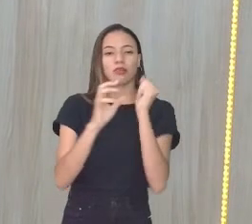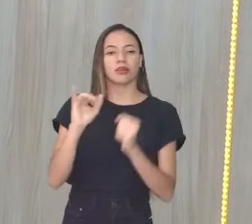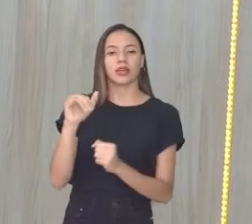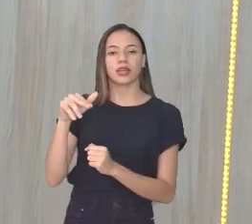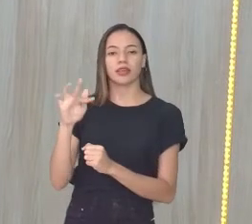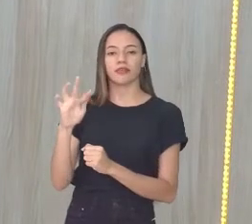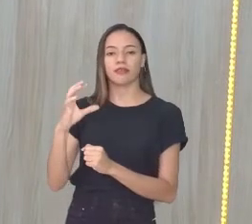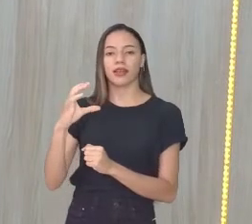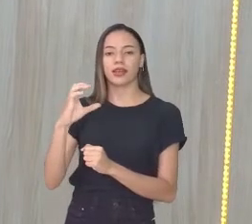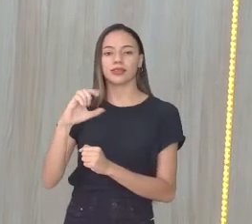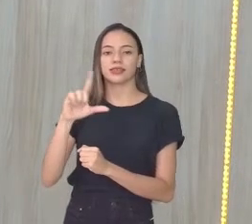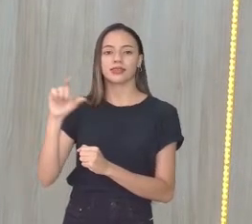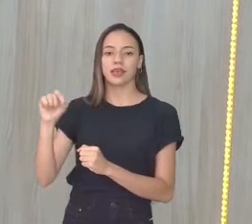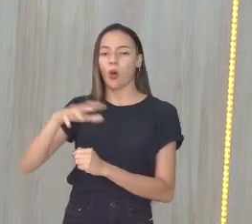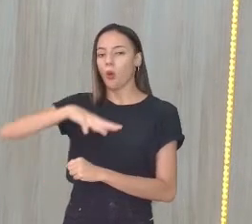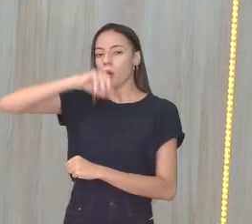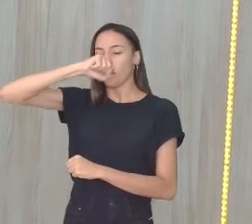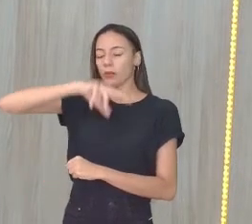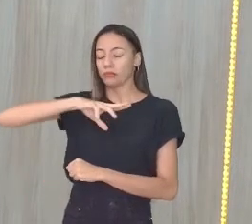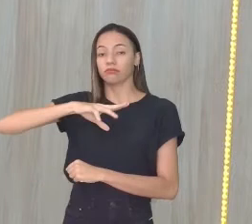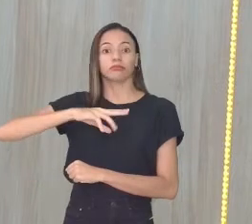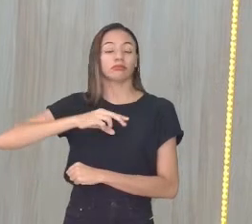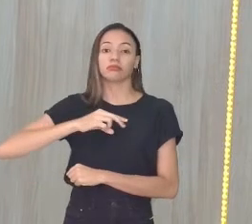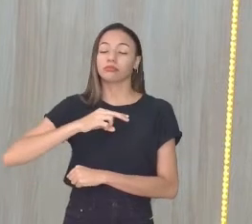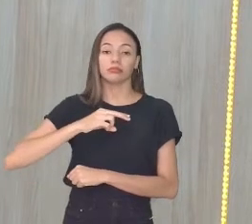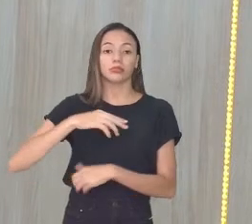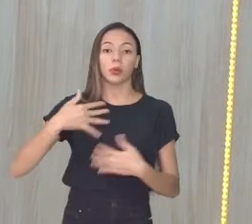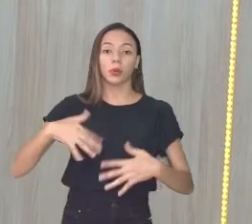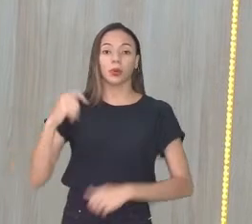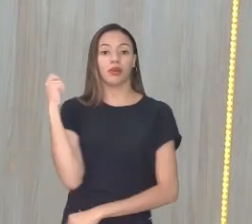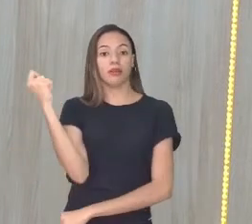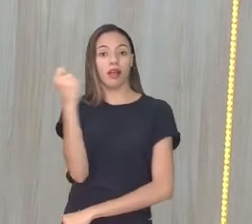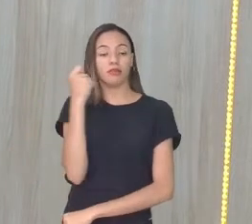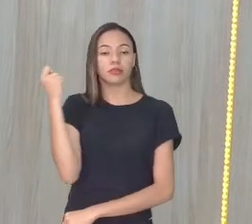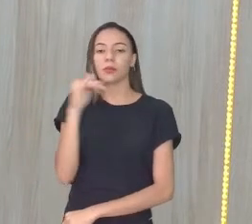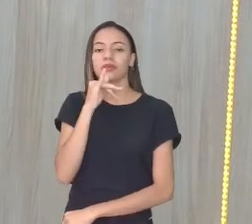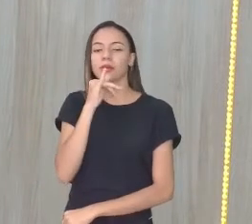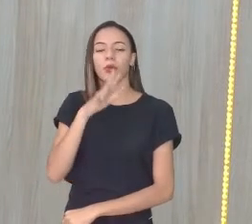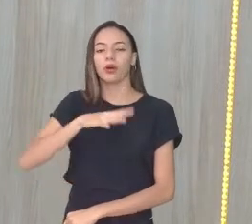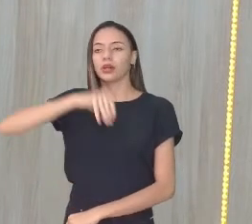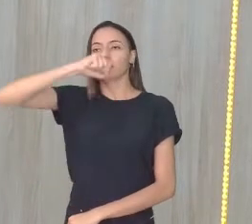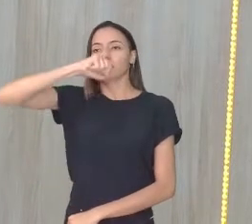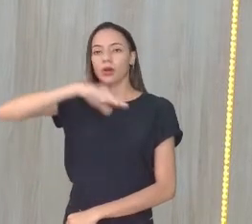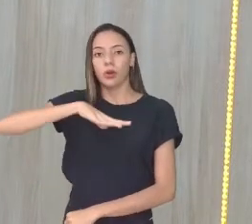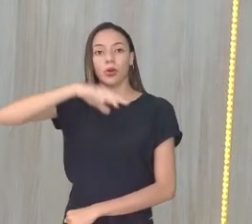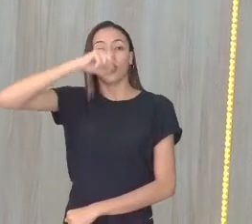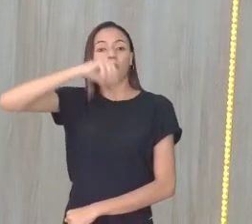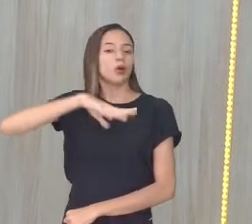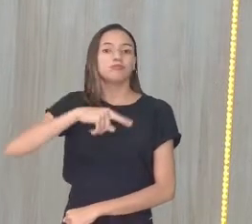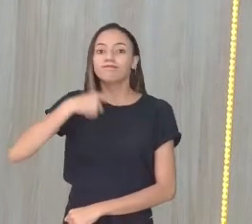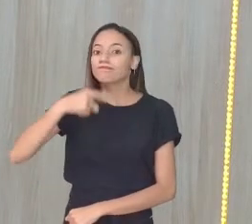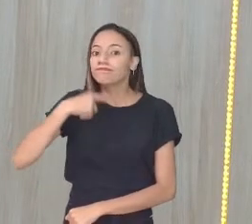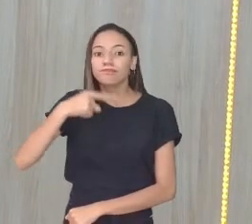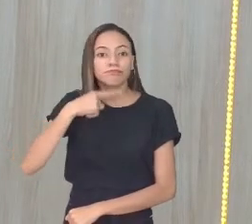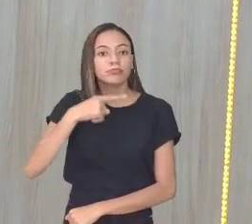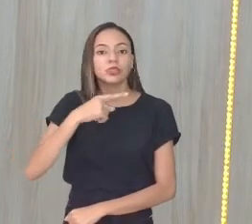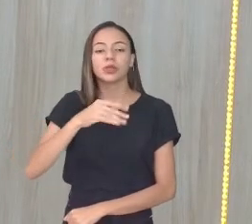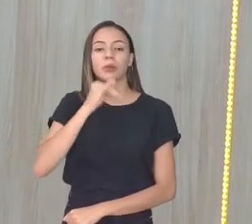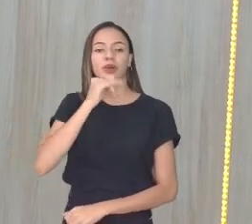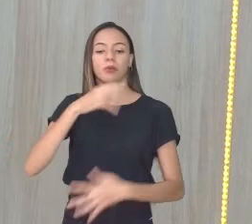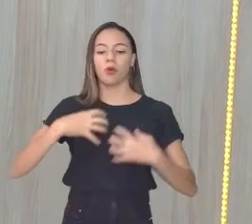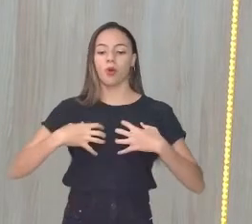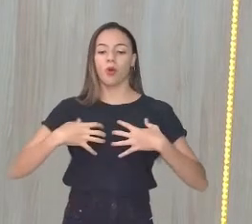pessoa ela morrer por falta de uma respiração correta, uma inflamação